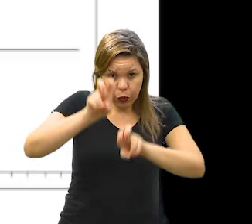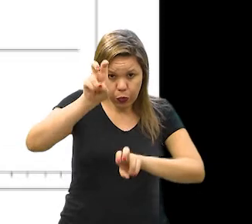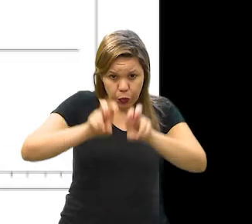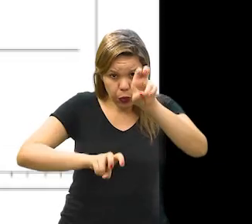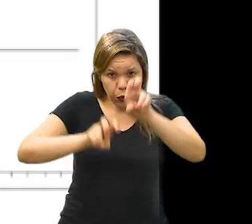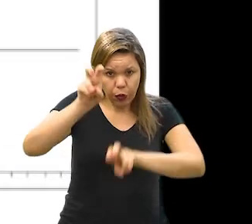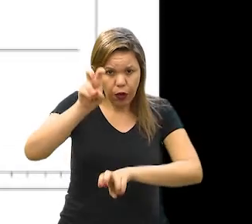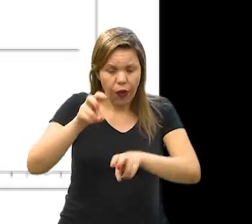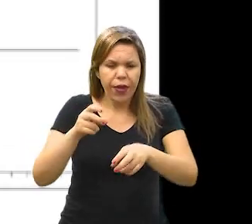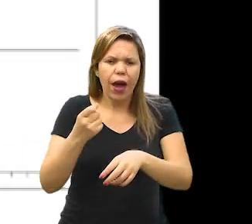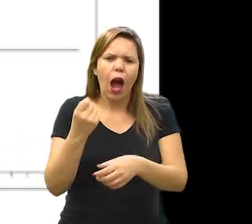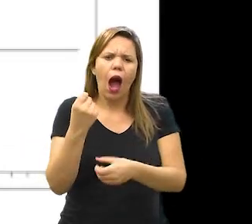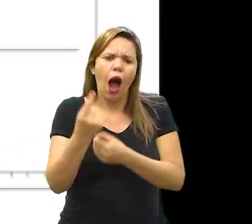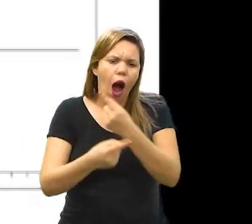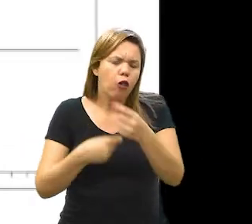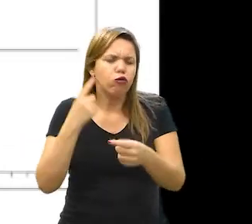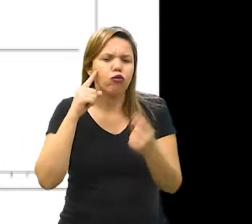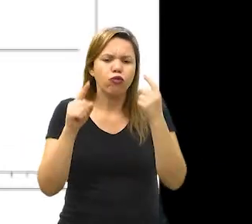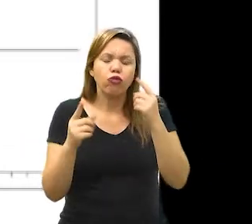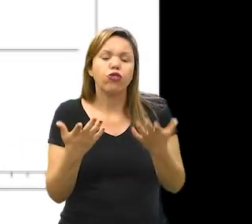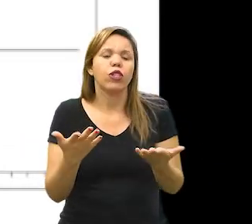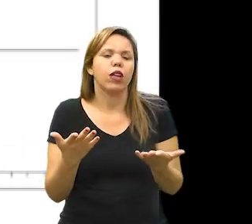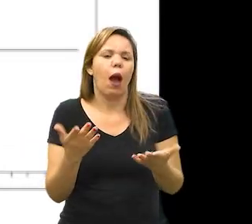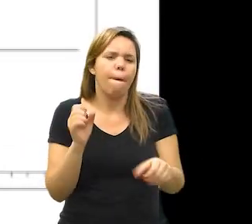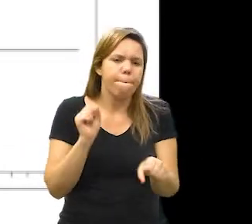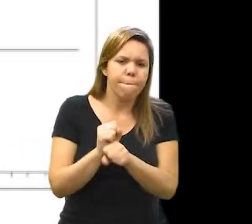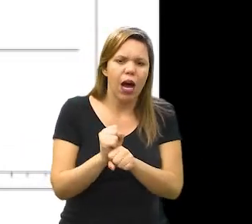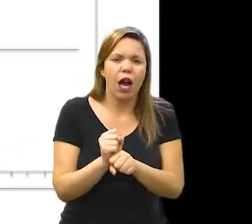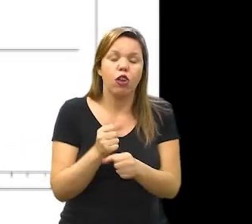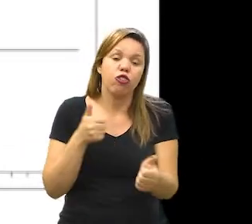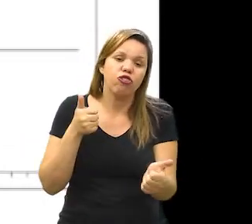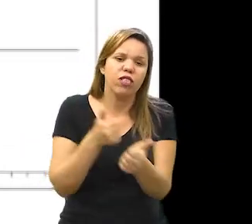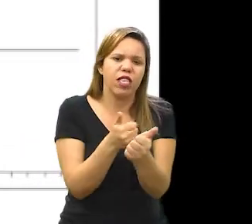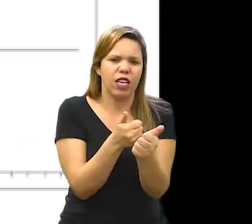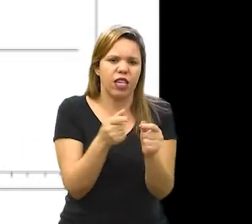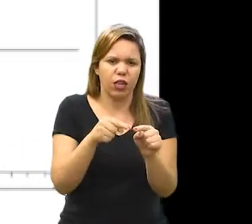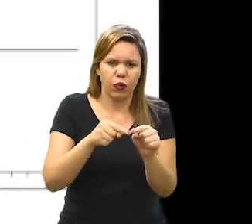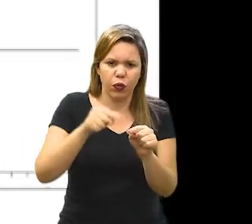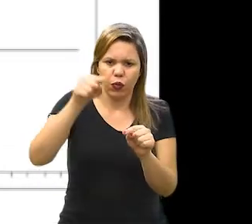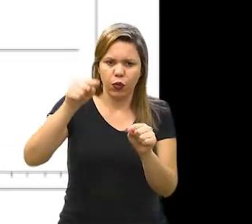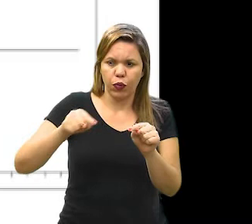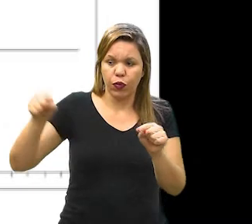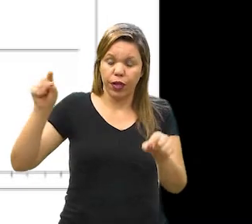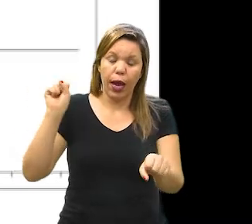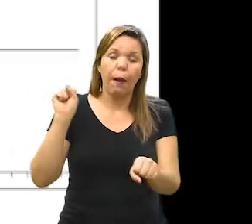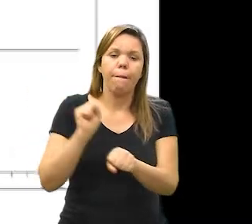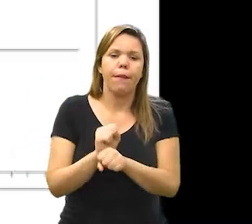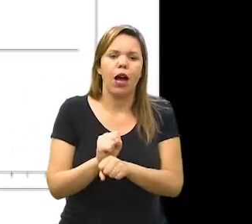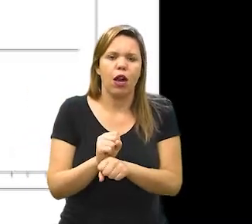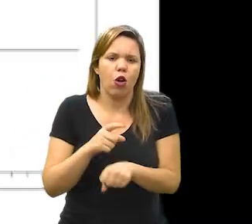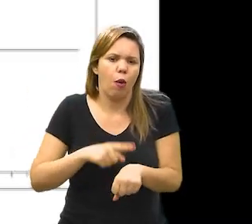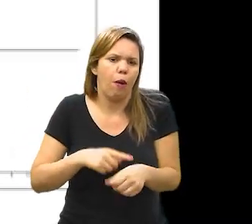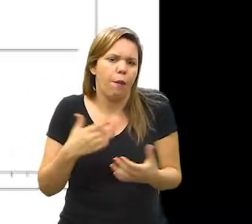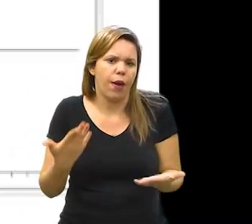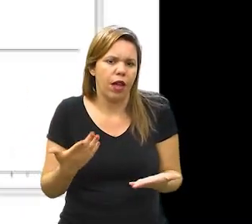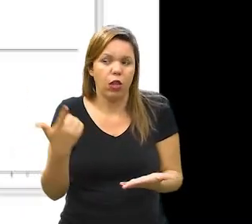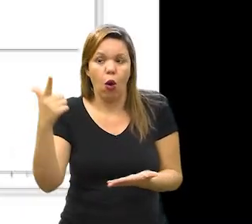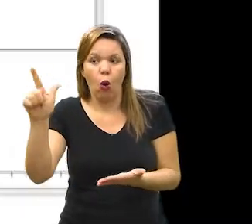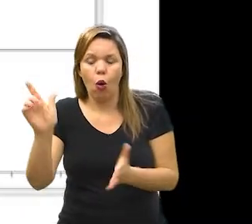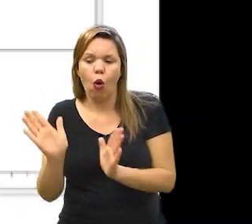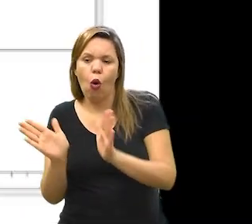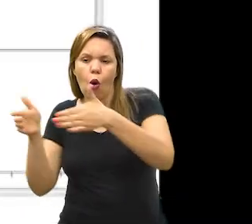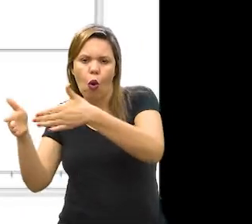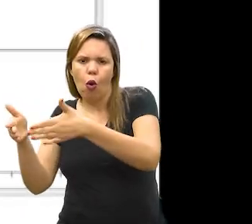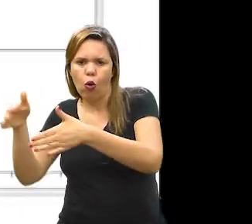momento, ela parou de seguir a curva exponencial representada por essa linha tracejada, e ela freou aqui e começou a seguir uma outra